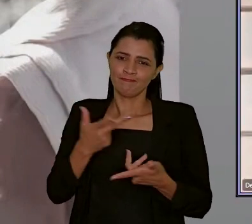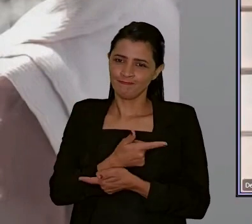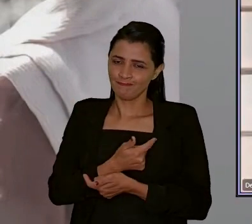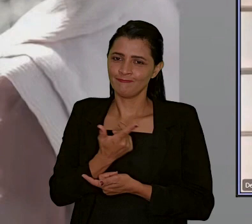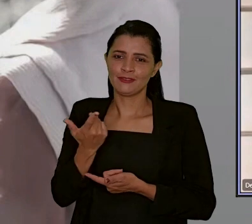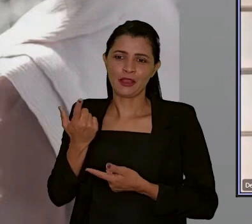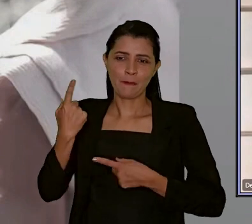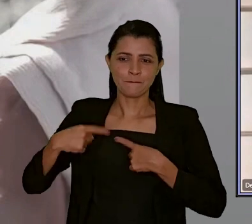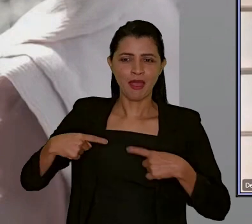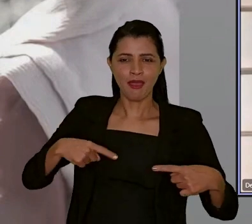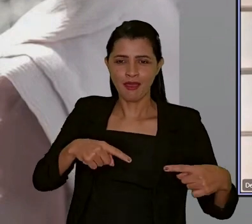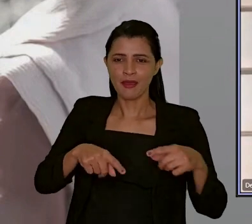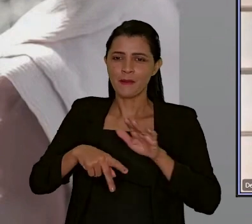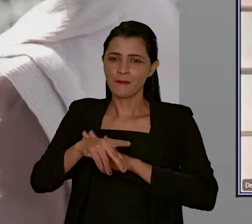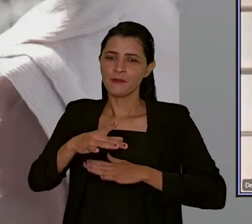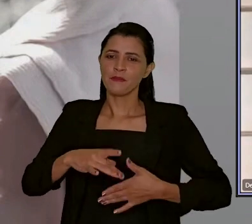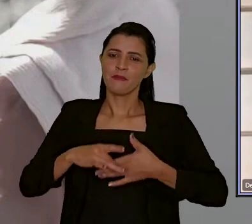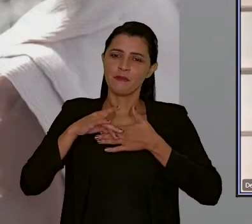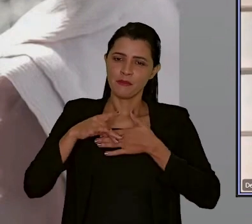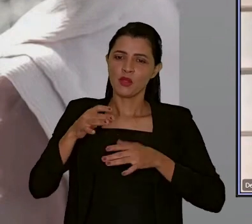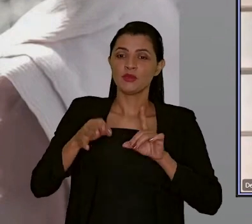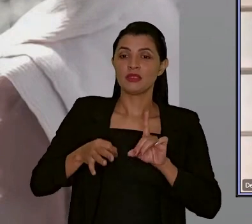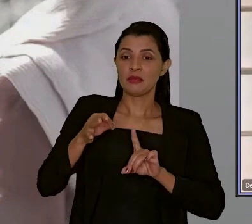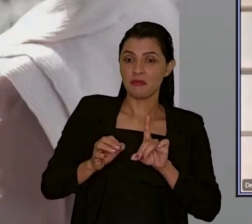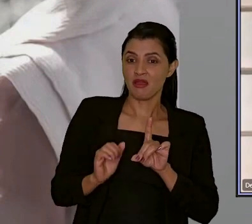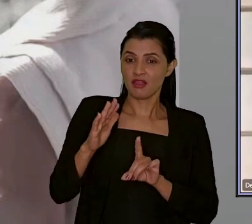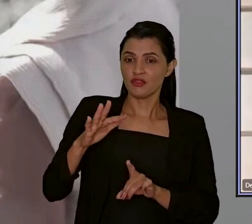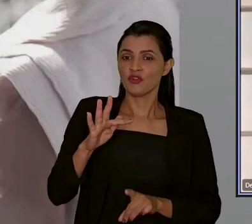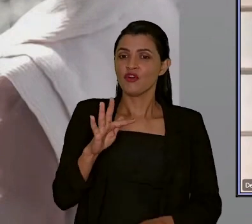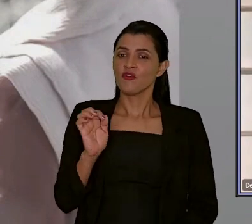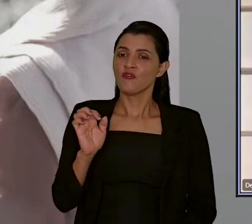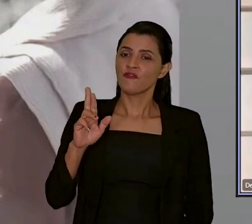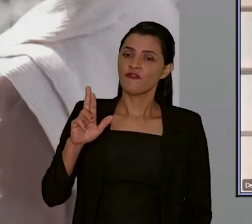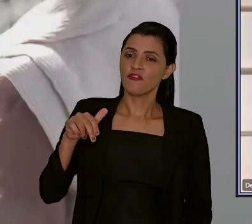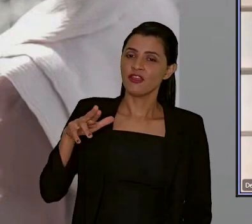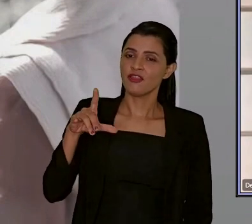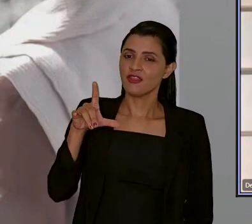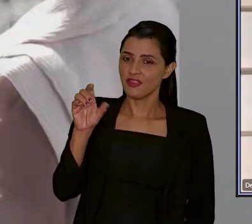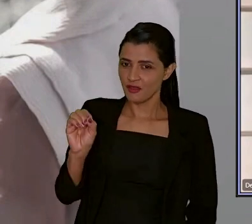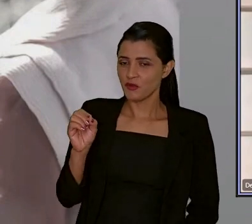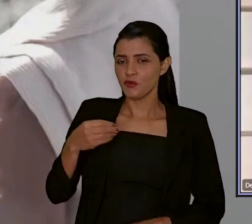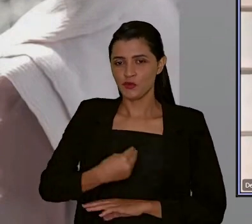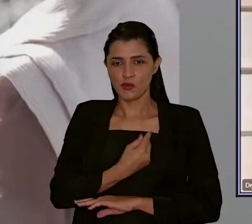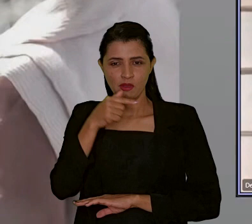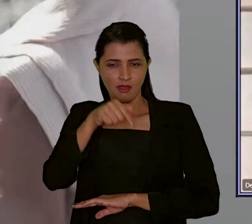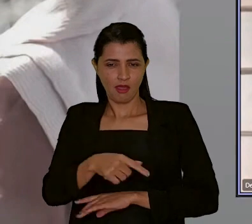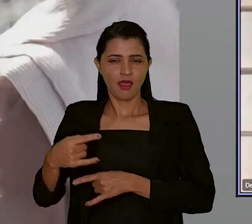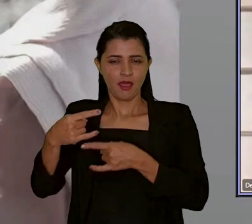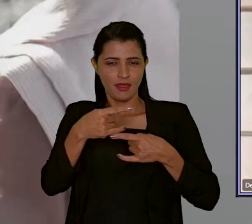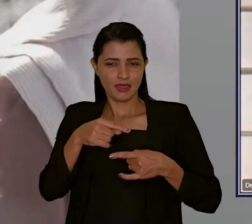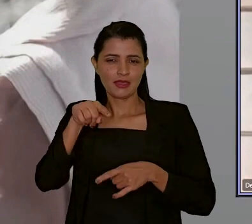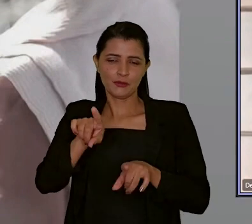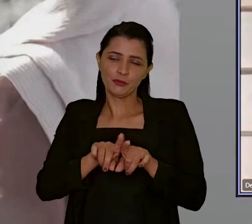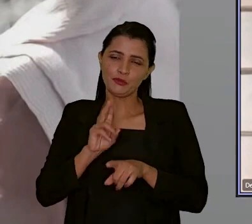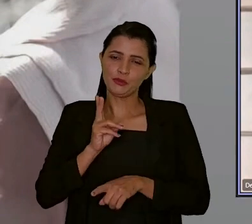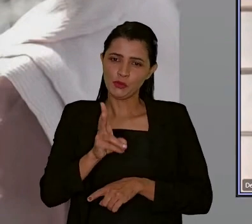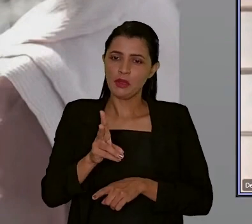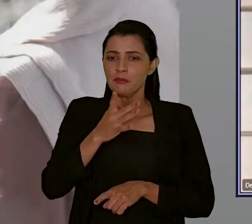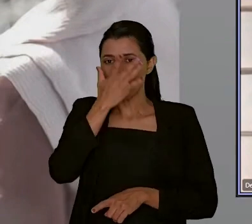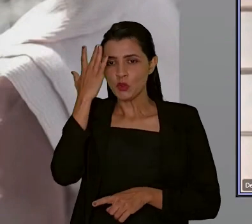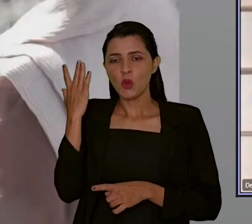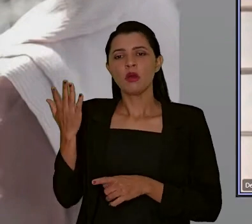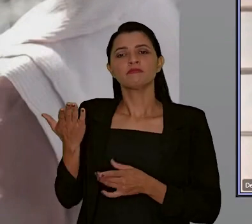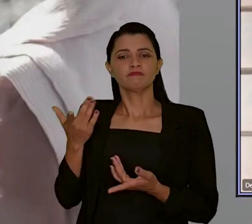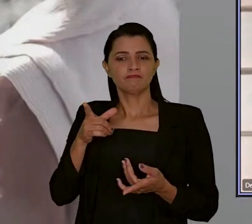maravilhosamente conduzido pelo desembargador Fernando Quadro, que também se encontra aqui em nossa mesa virtual, os participantes também